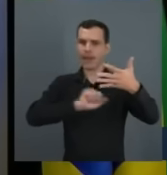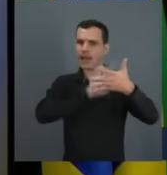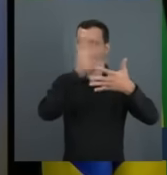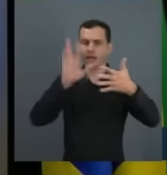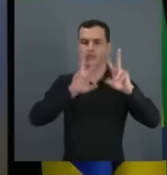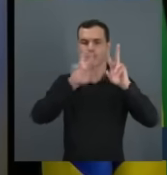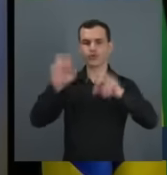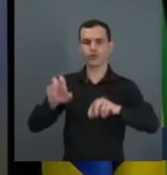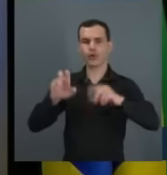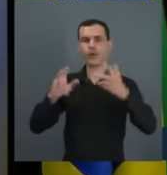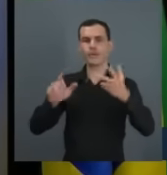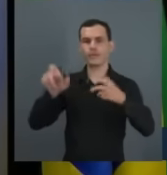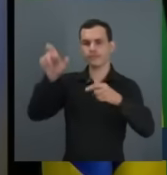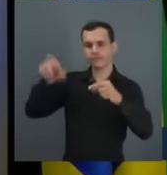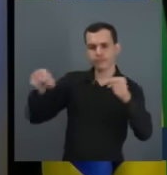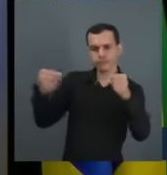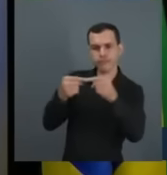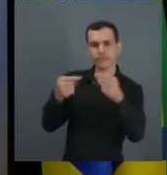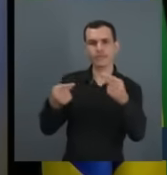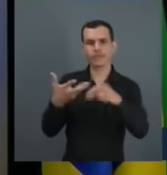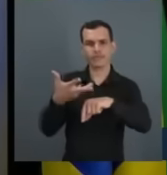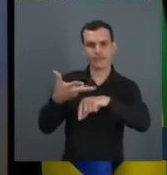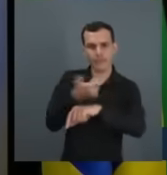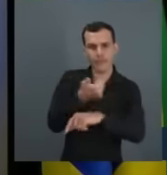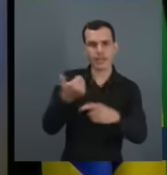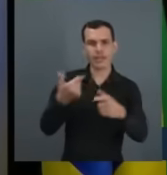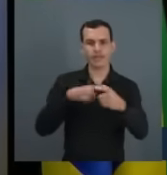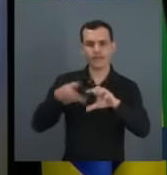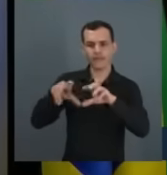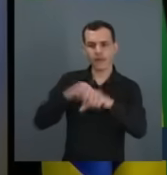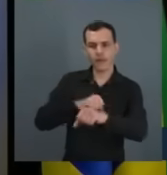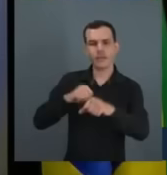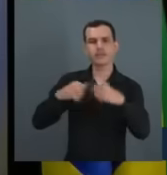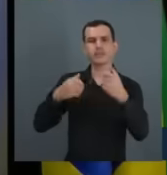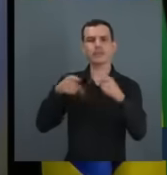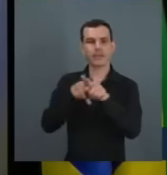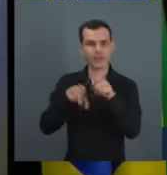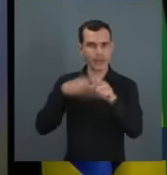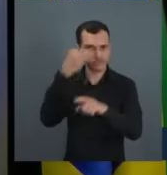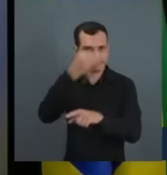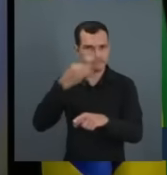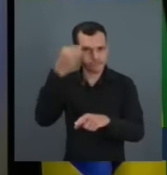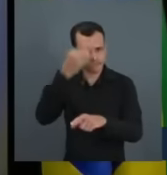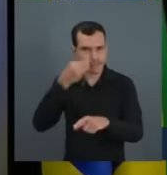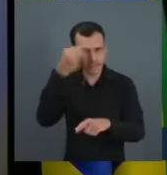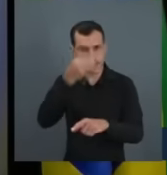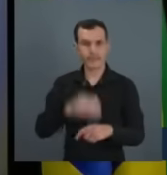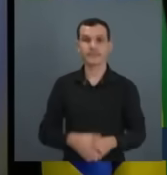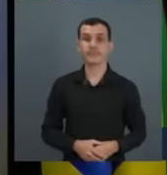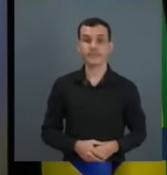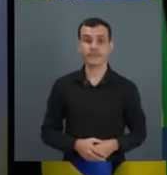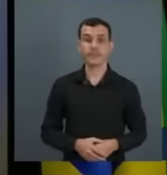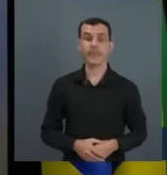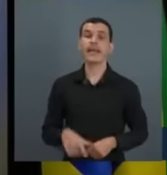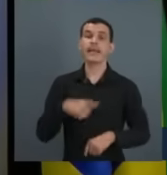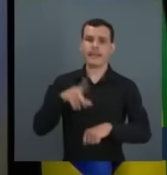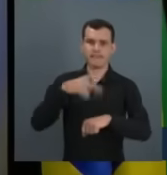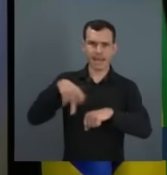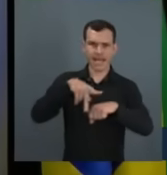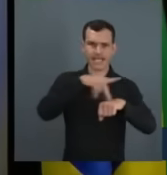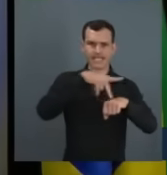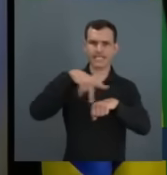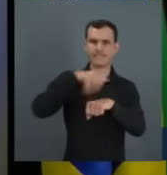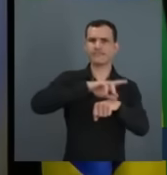aptidão, demonstrados pela formação e experiência. Países desenvolvidos